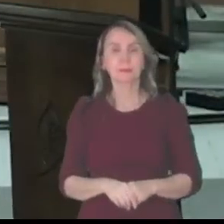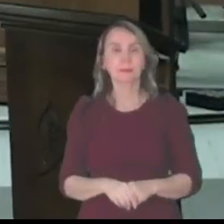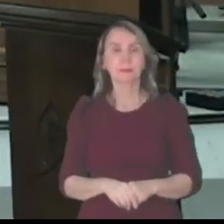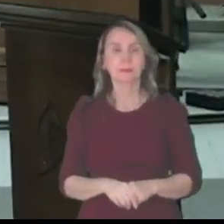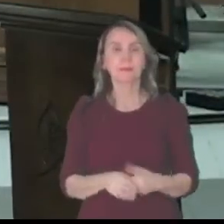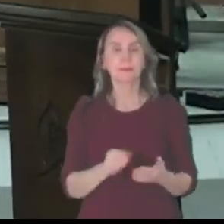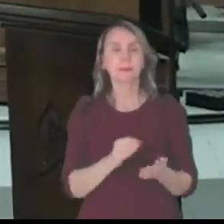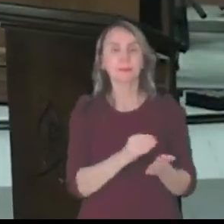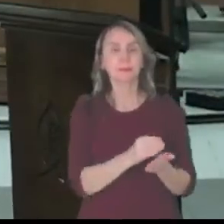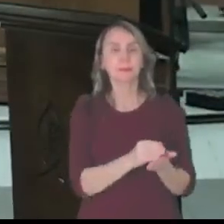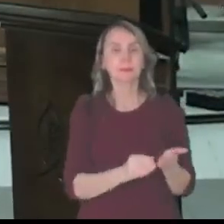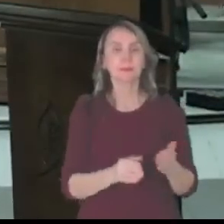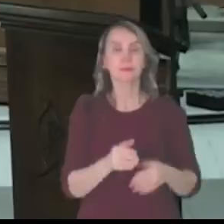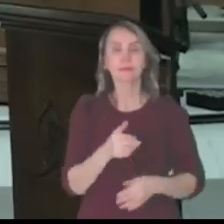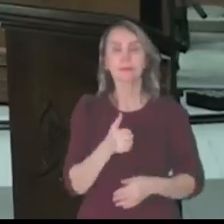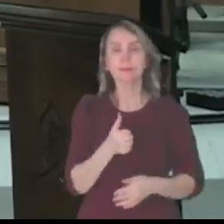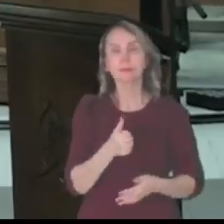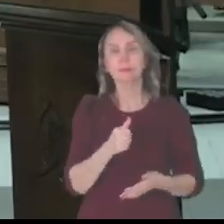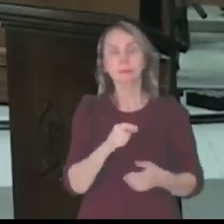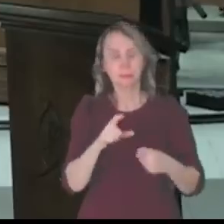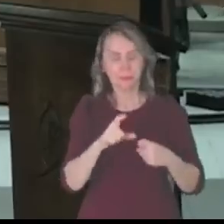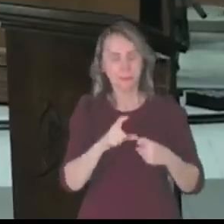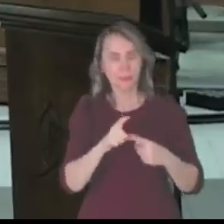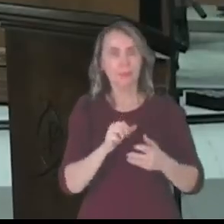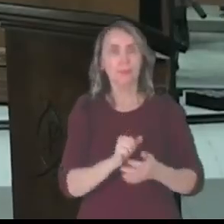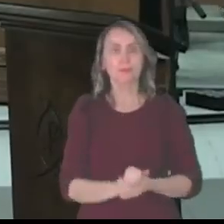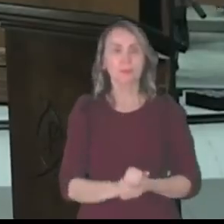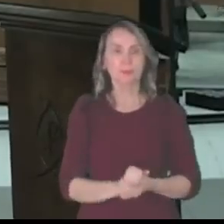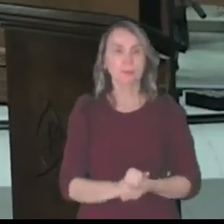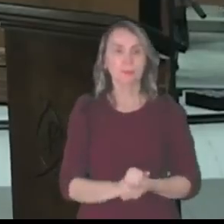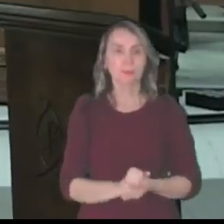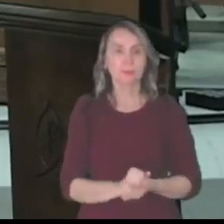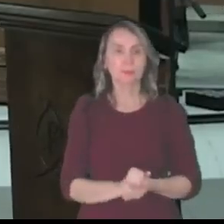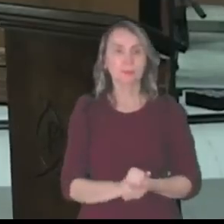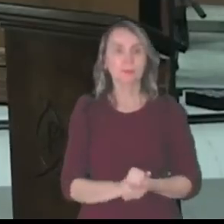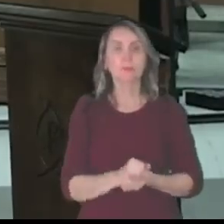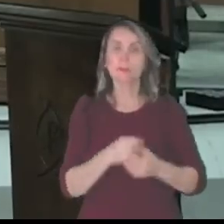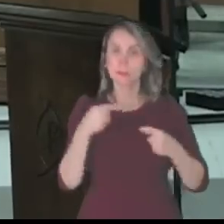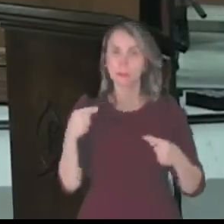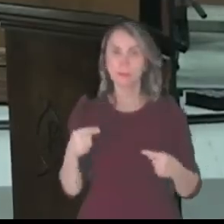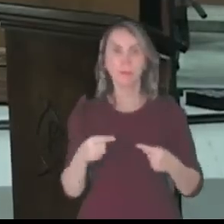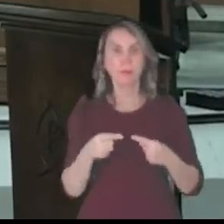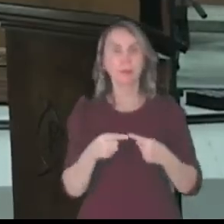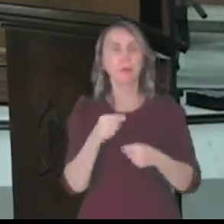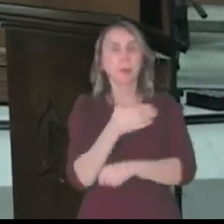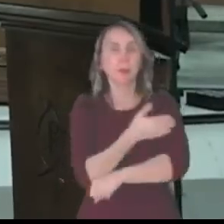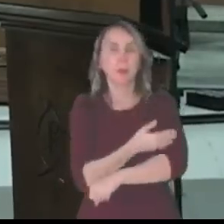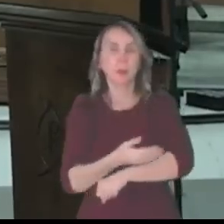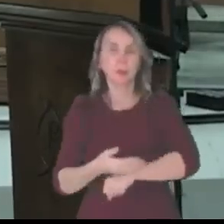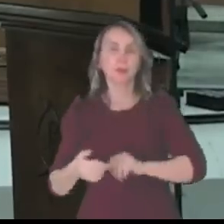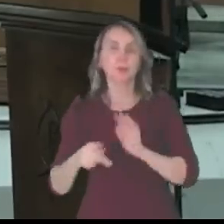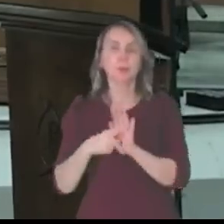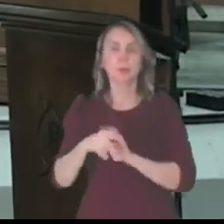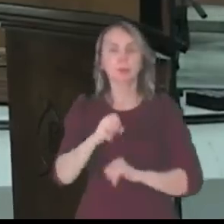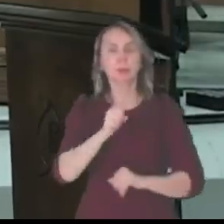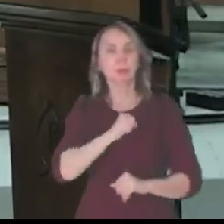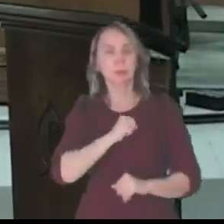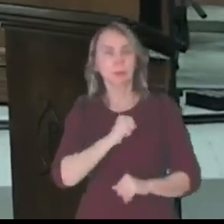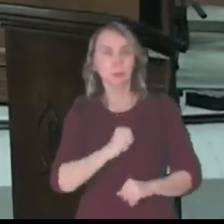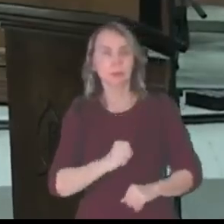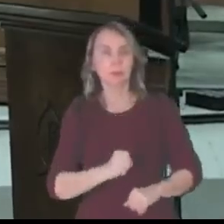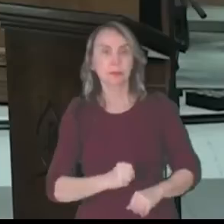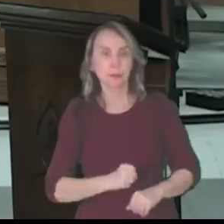Capítulo primeiro de São Lucas 9:10 segundo o costume sacerdotal coube-lhe